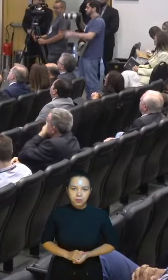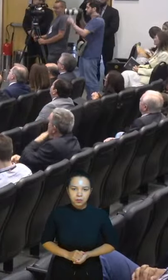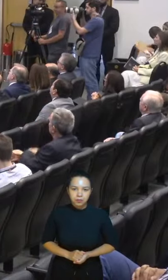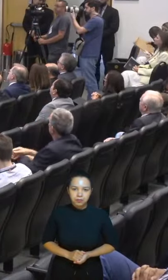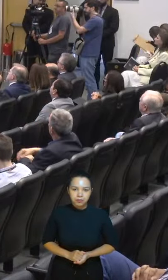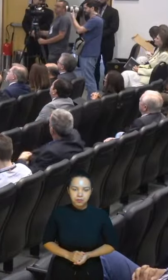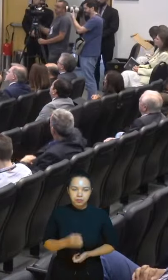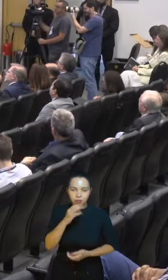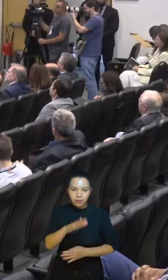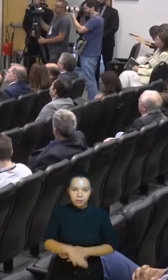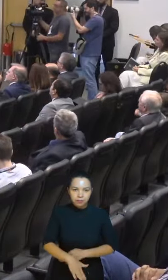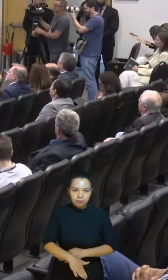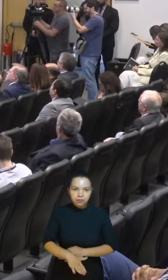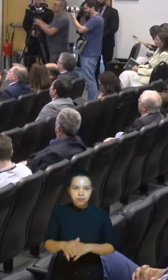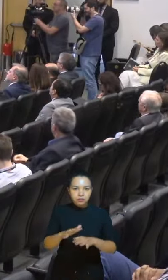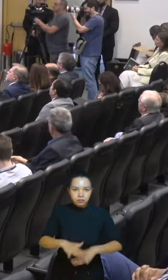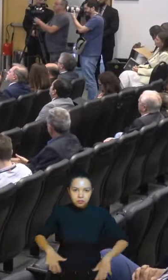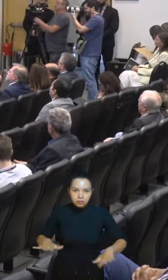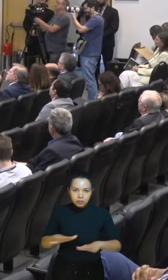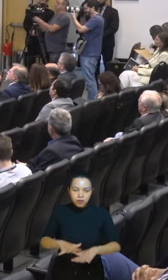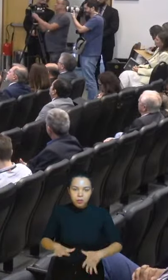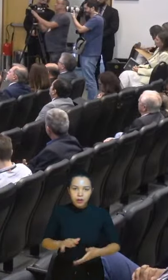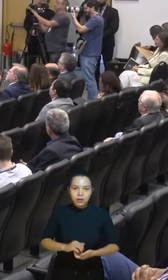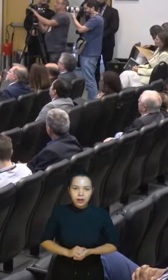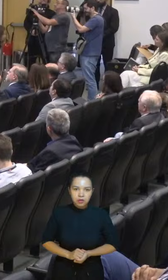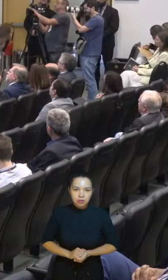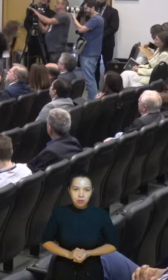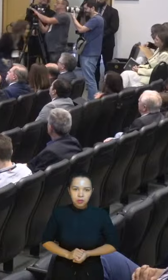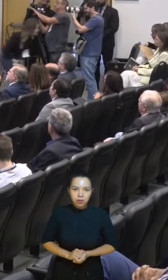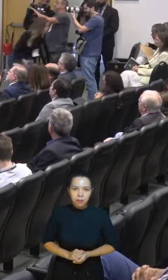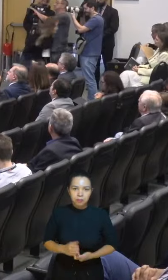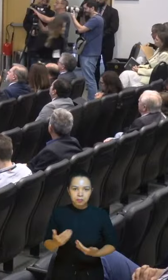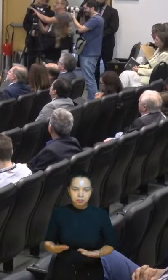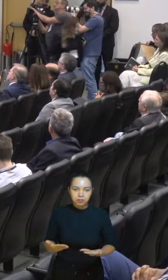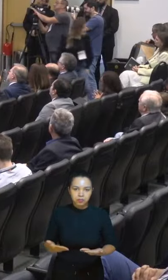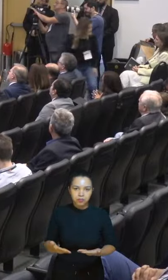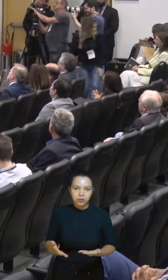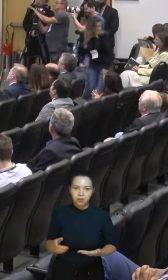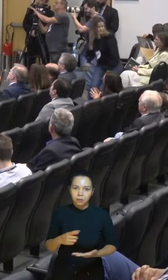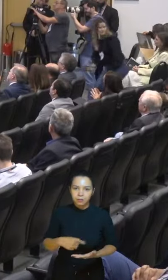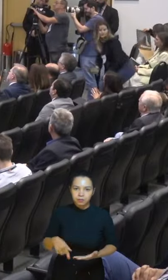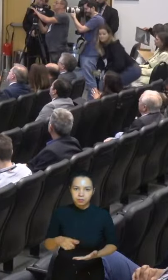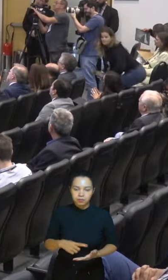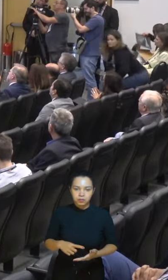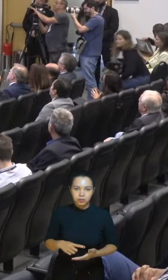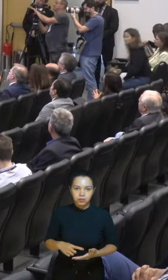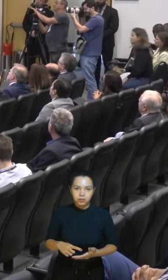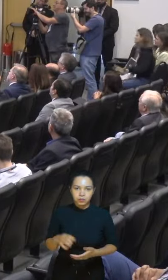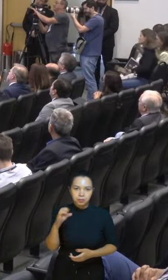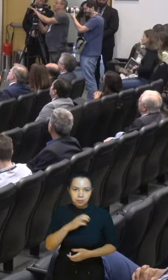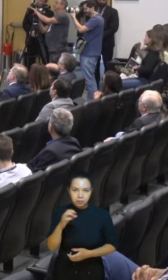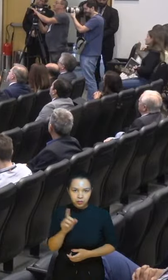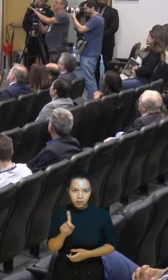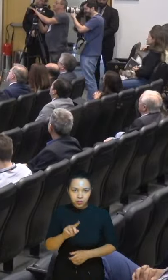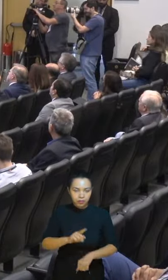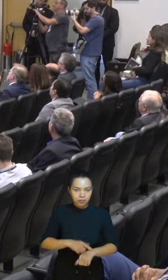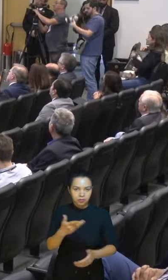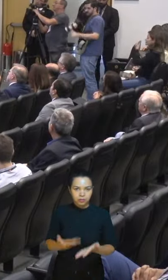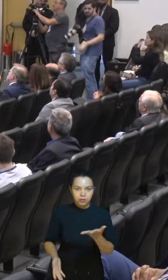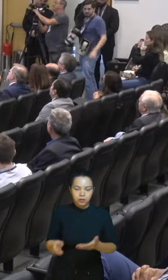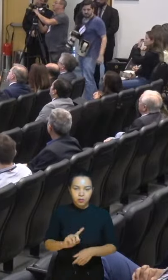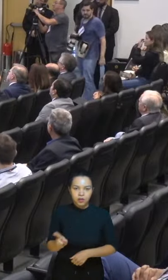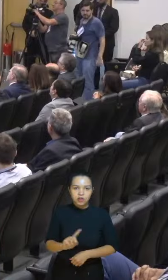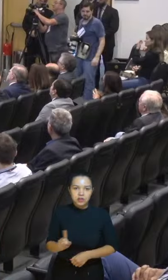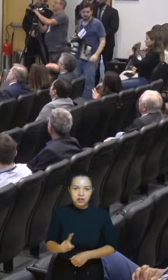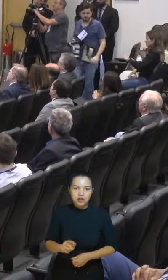muito boa tarde a todos e todas seguindo saro não tenhamos pressa mas não percamos tempo